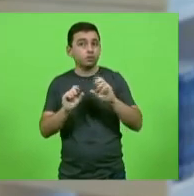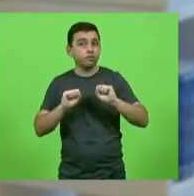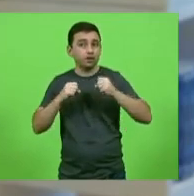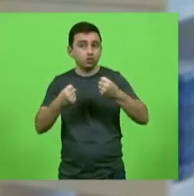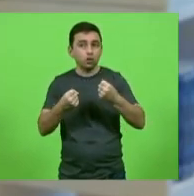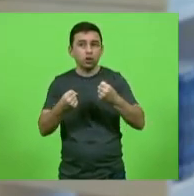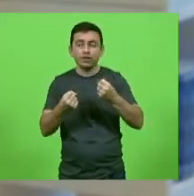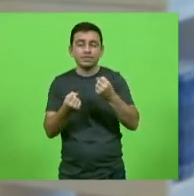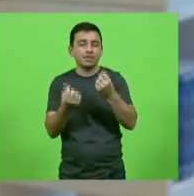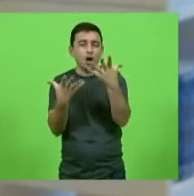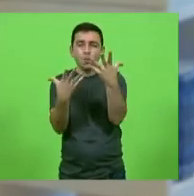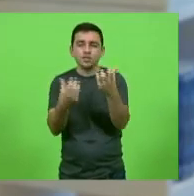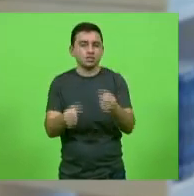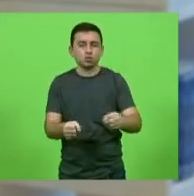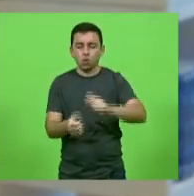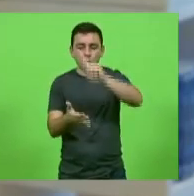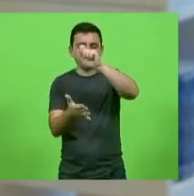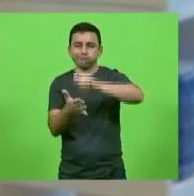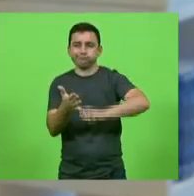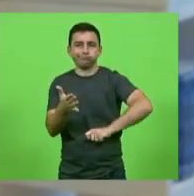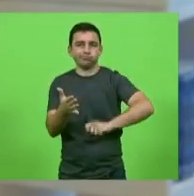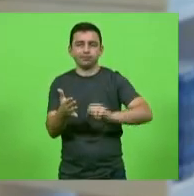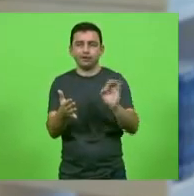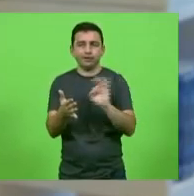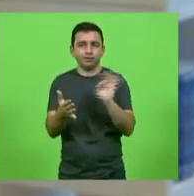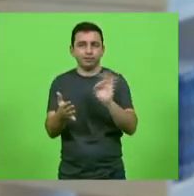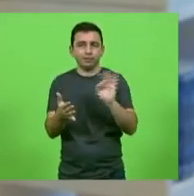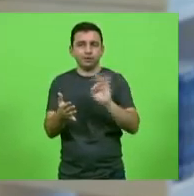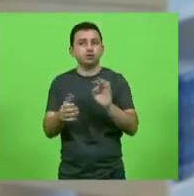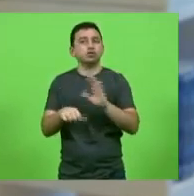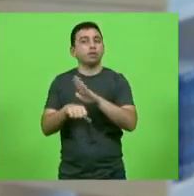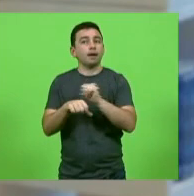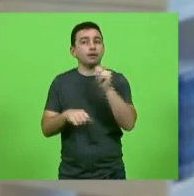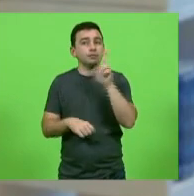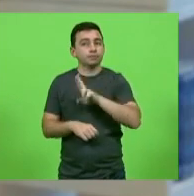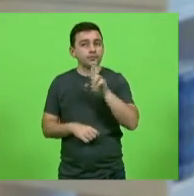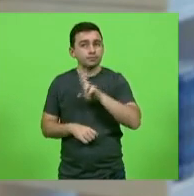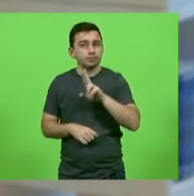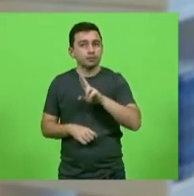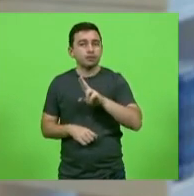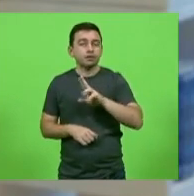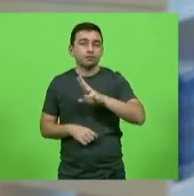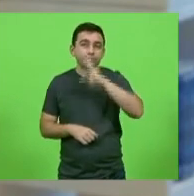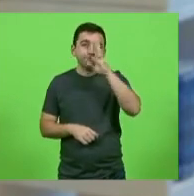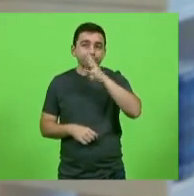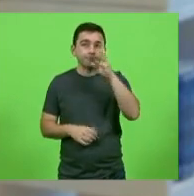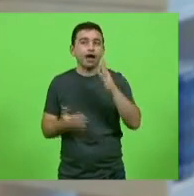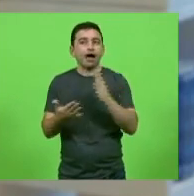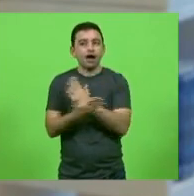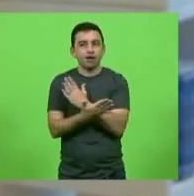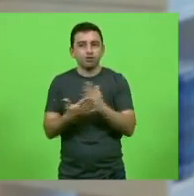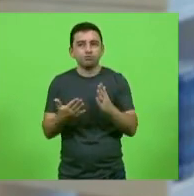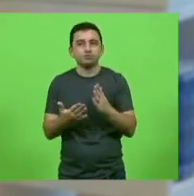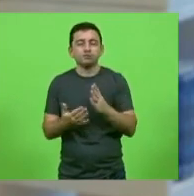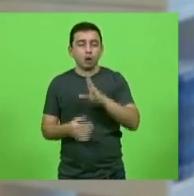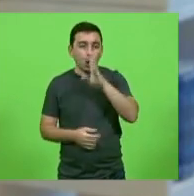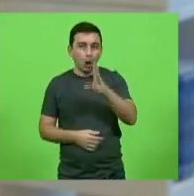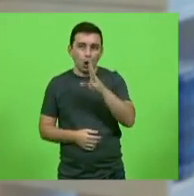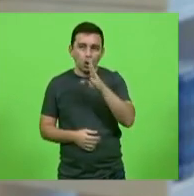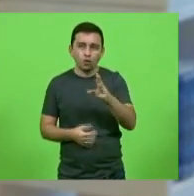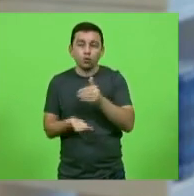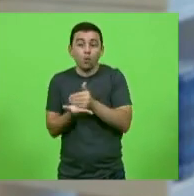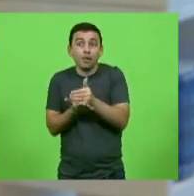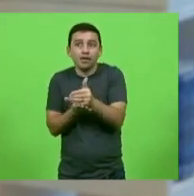na autorização para contratação emergencial, como equivocadamente imputa a acusação na sua peça inicial.